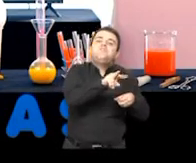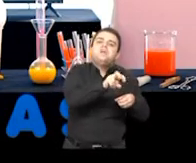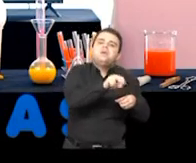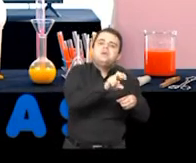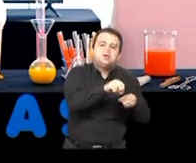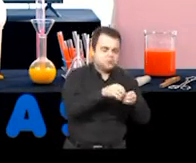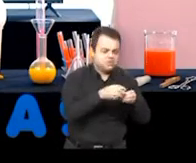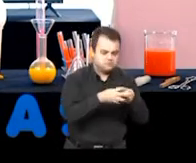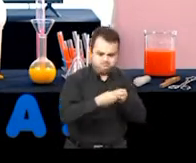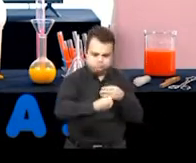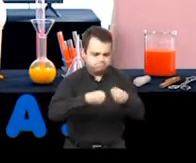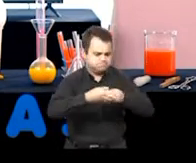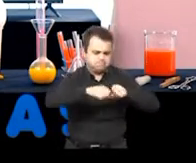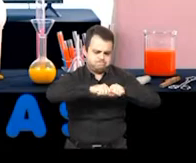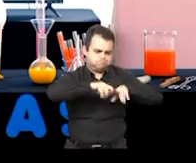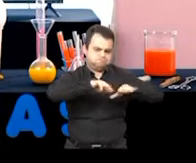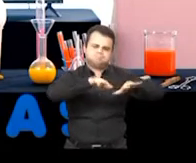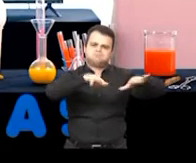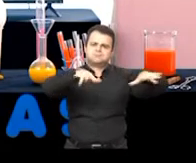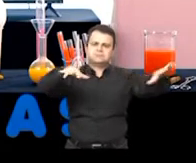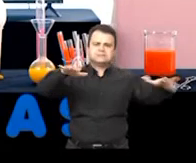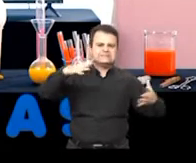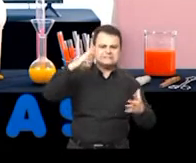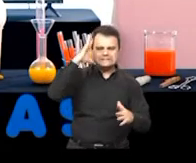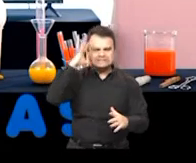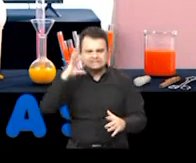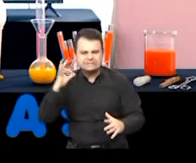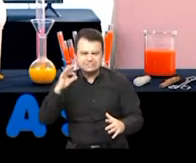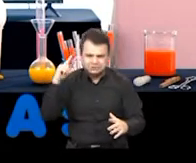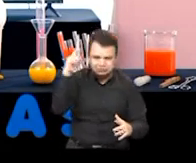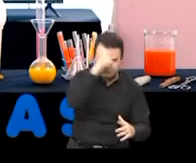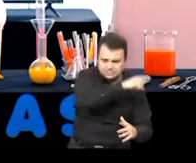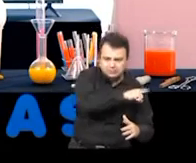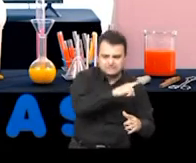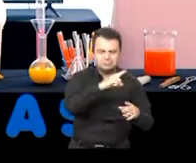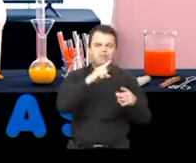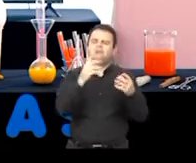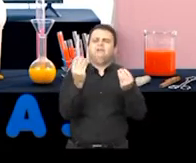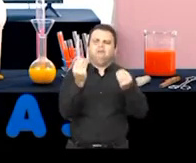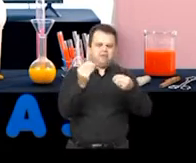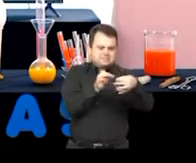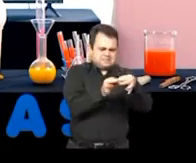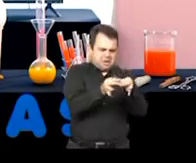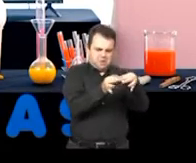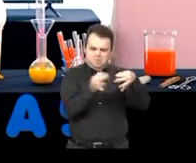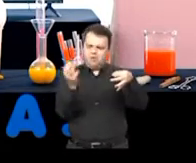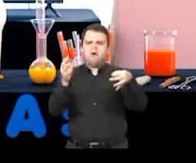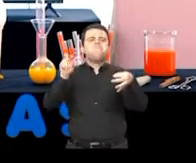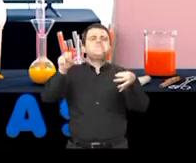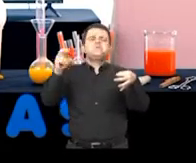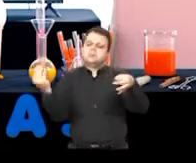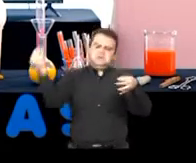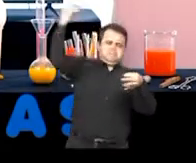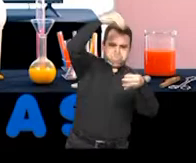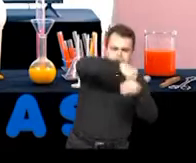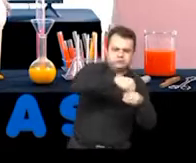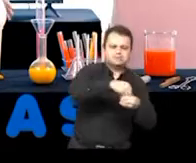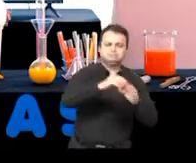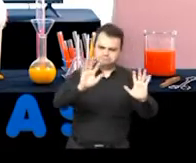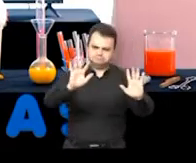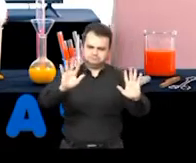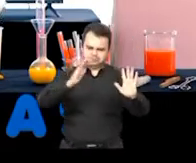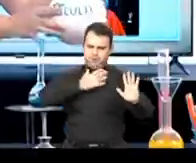pouquinho difícil de entender essa entrada e também essa junção e liberação? Calma, eu